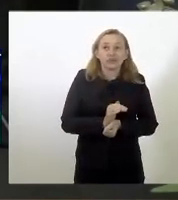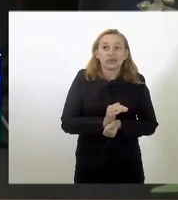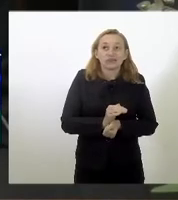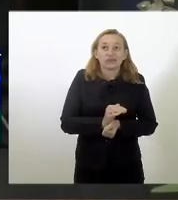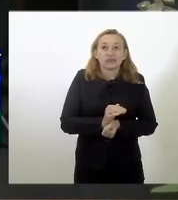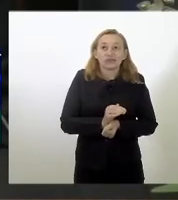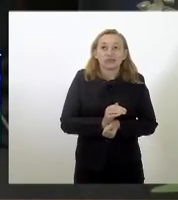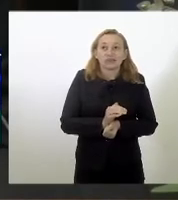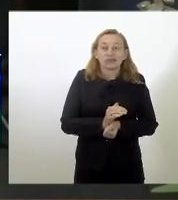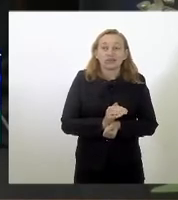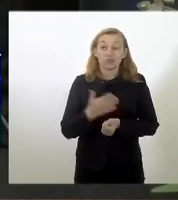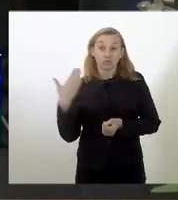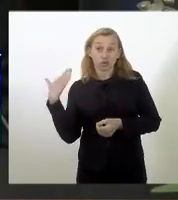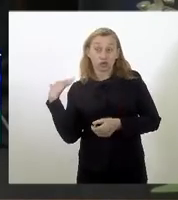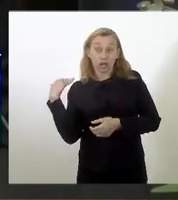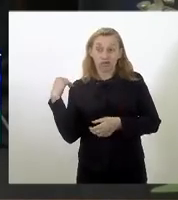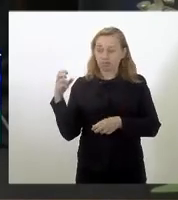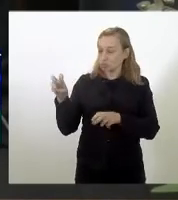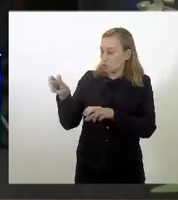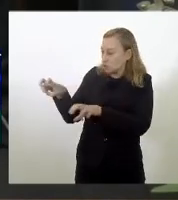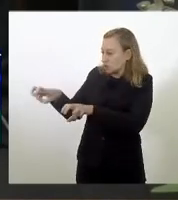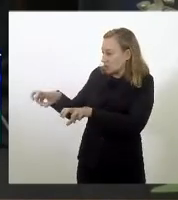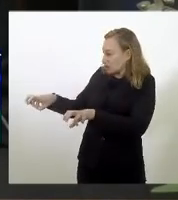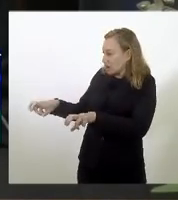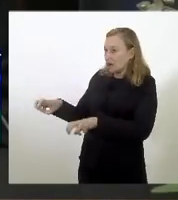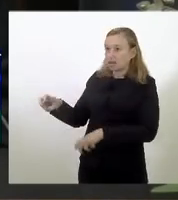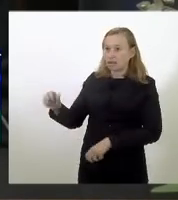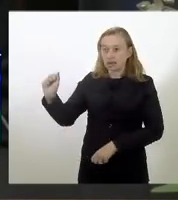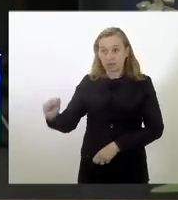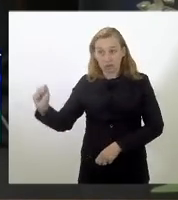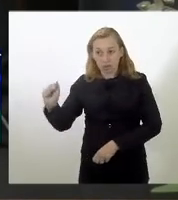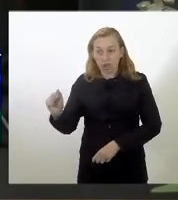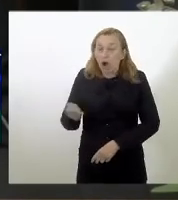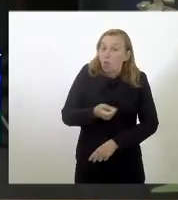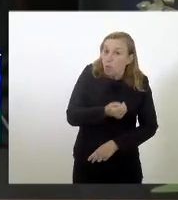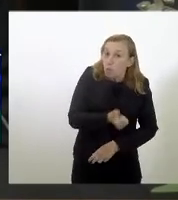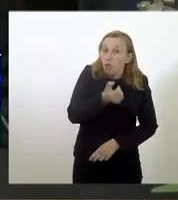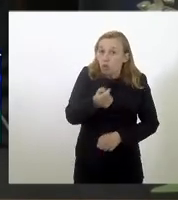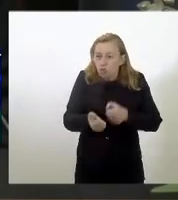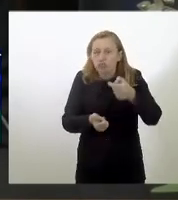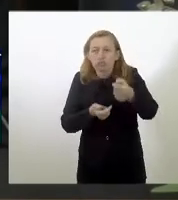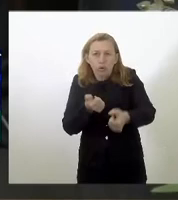laterais, sentar a assessoria, e a gente vai aos poucos aqui